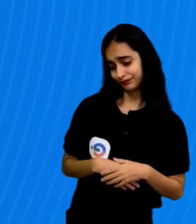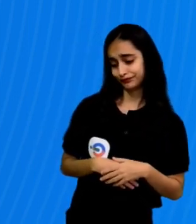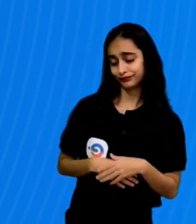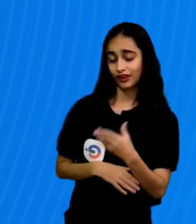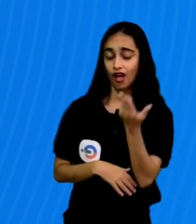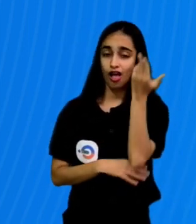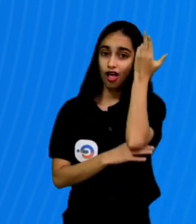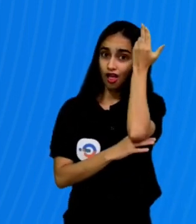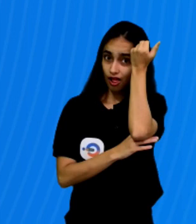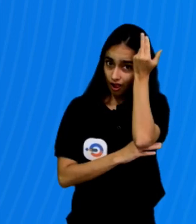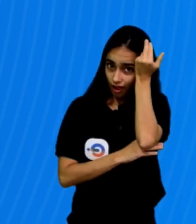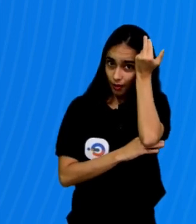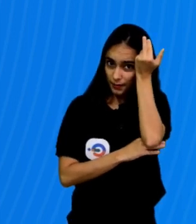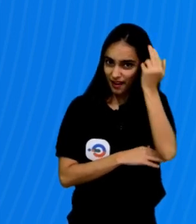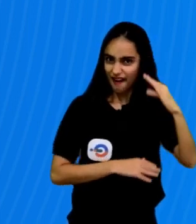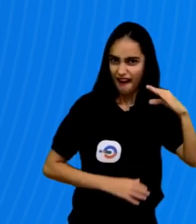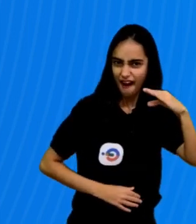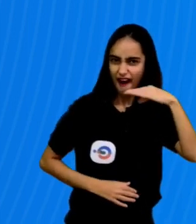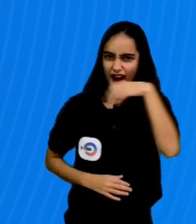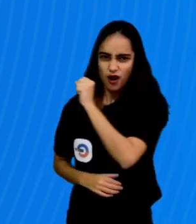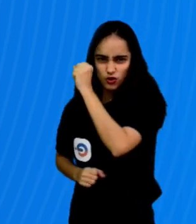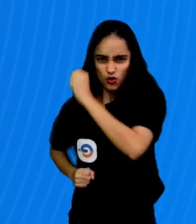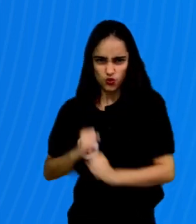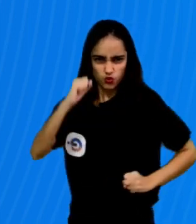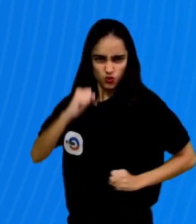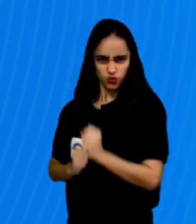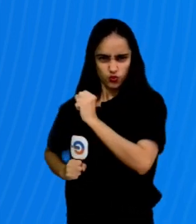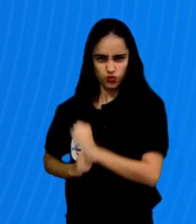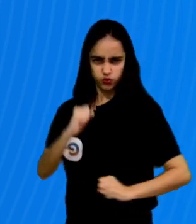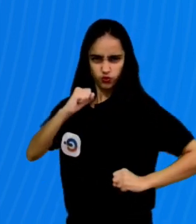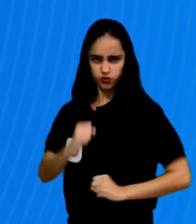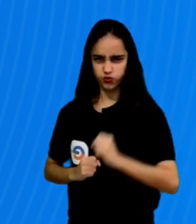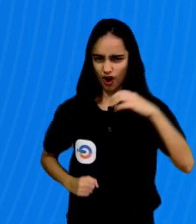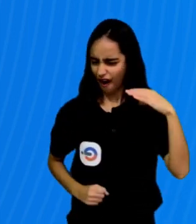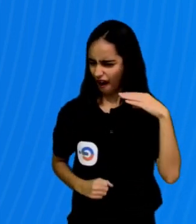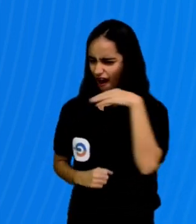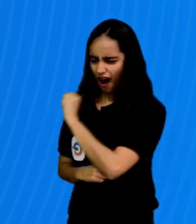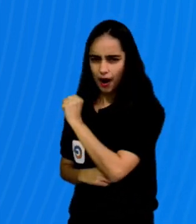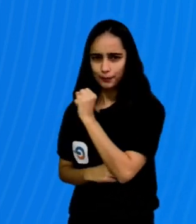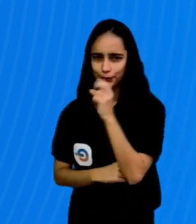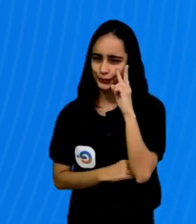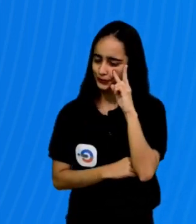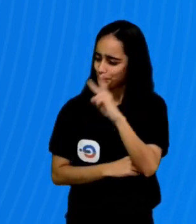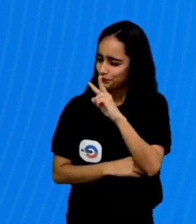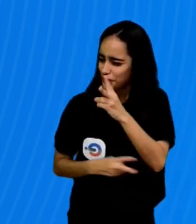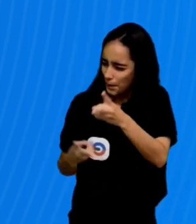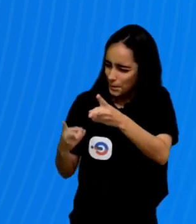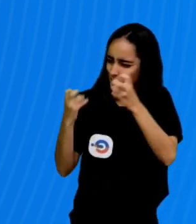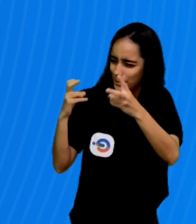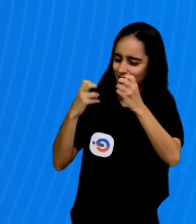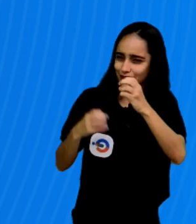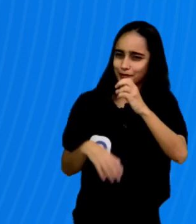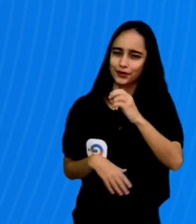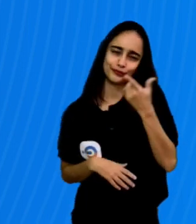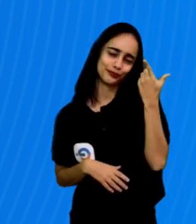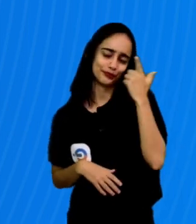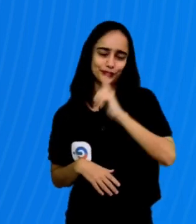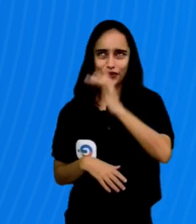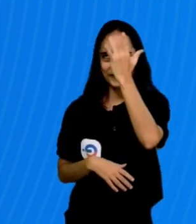lebre ultrapassou a adversária e, vendo que ganharia fácil, parou e